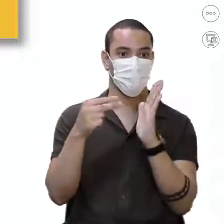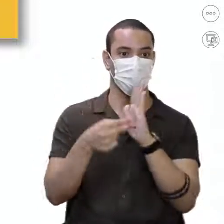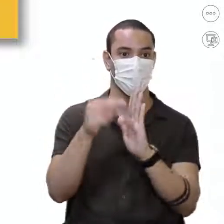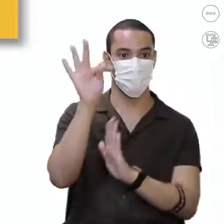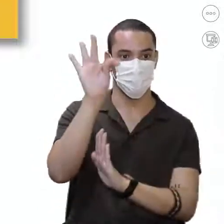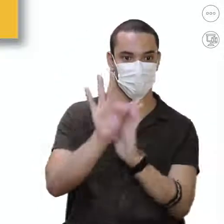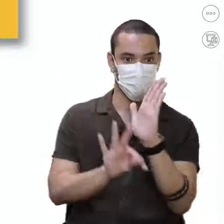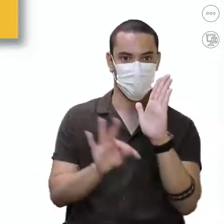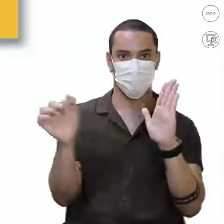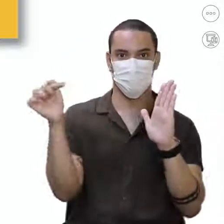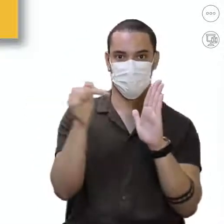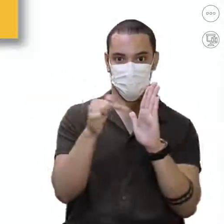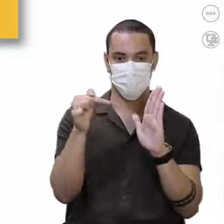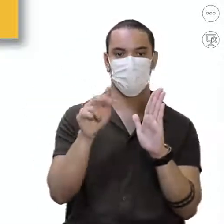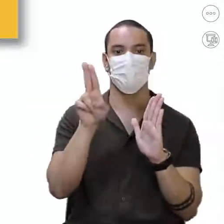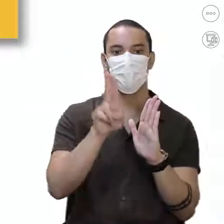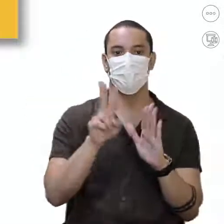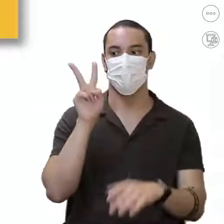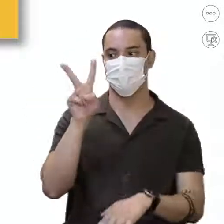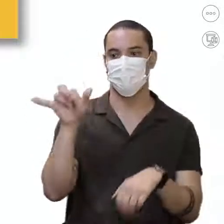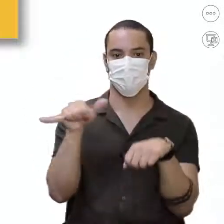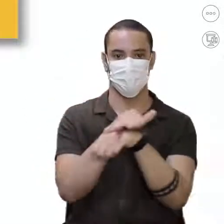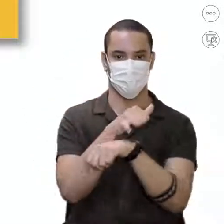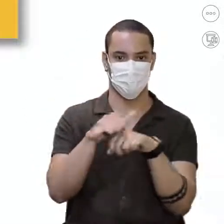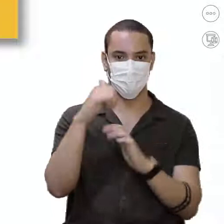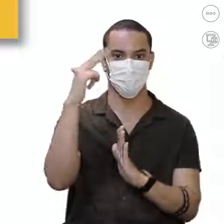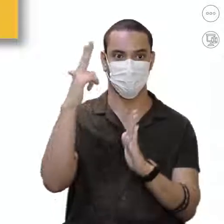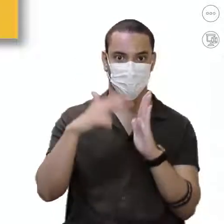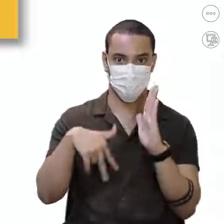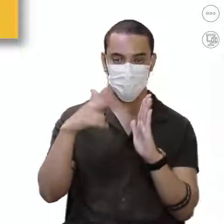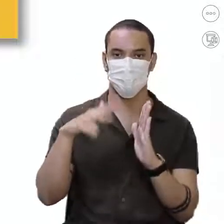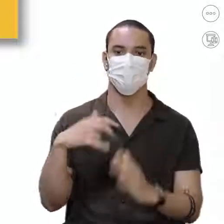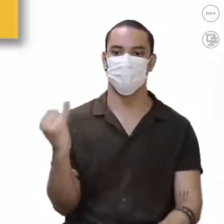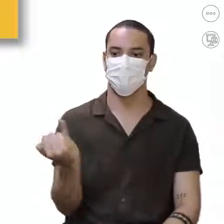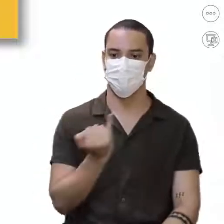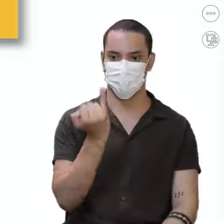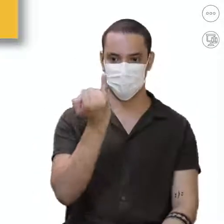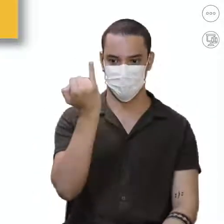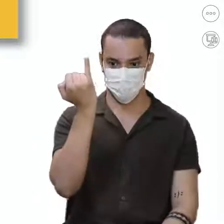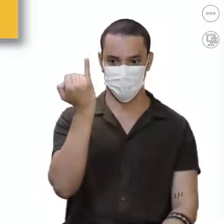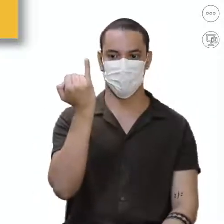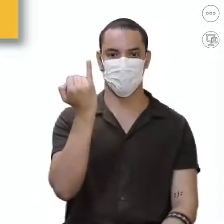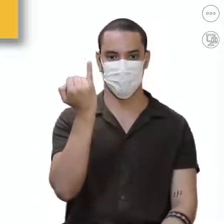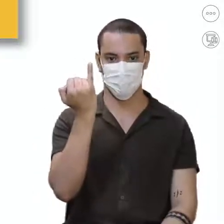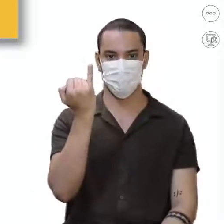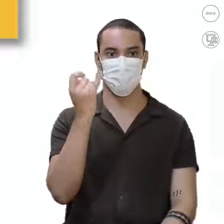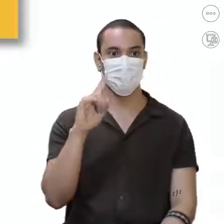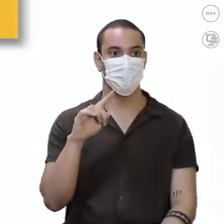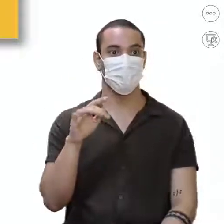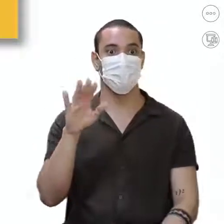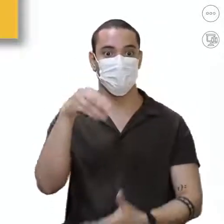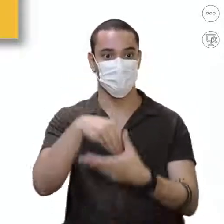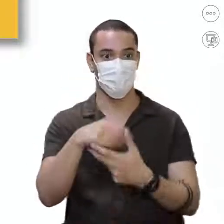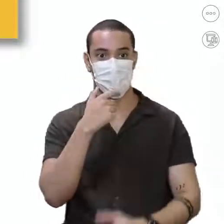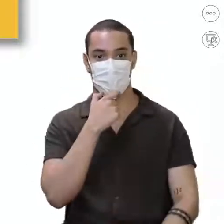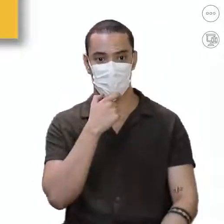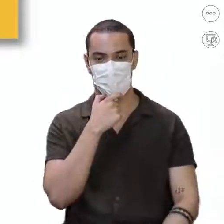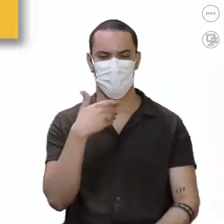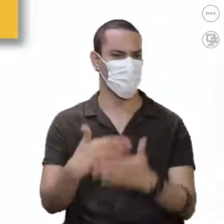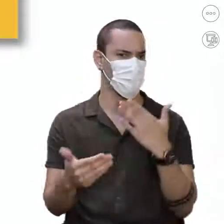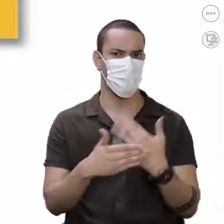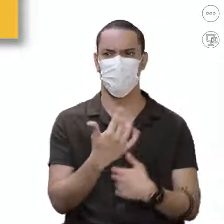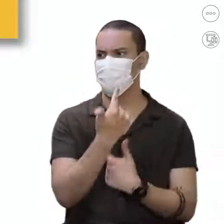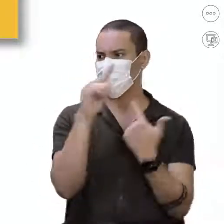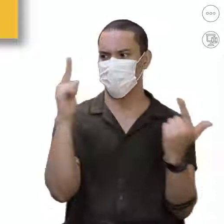texto. E nós vamos usar duas estratégias de leitura muito importantes para tanto para o inglês como qualquer para outra